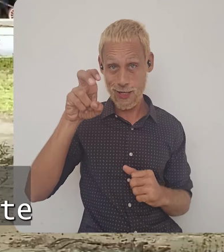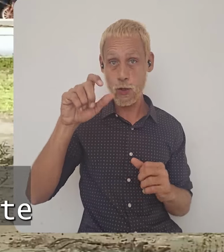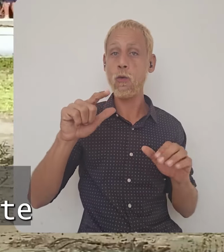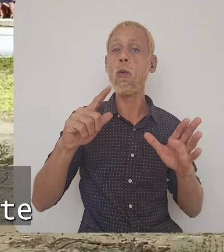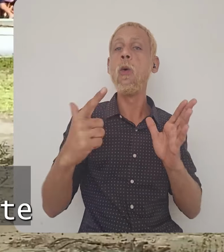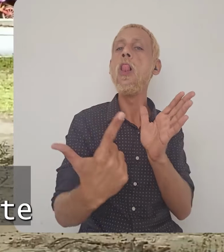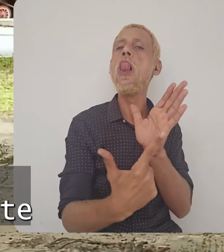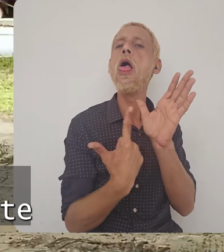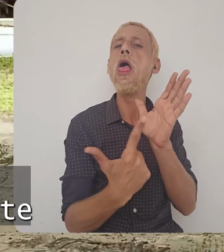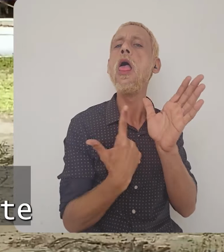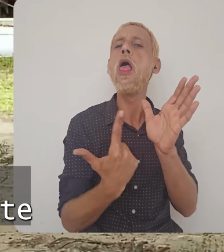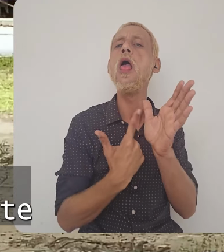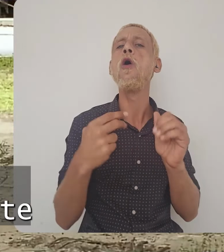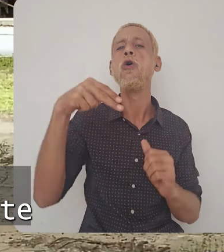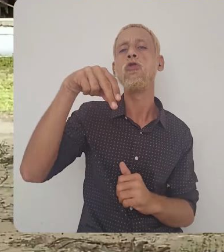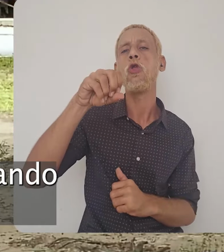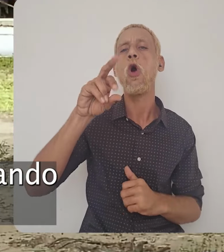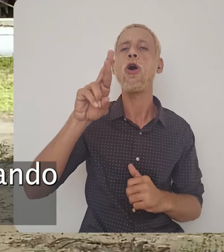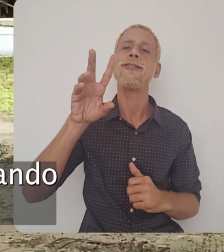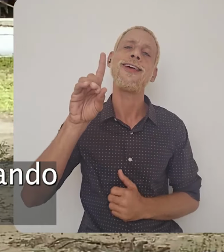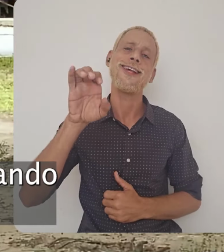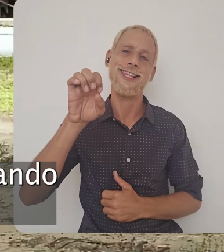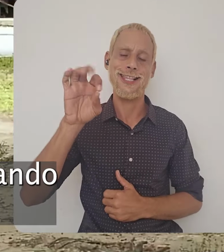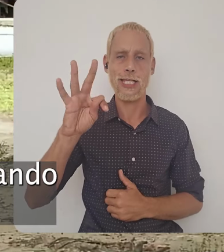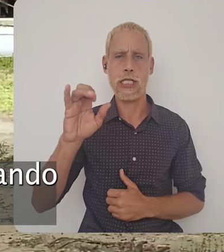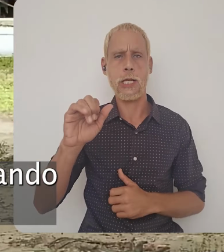foi lançado o Livro do Nordeste, que é uma